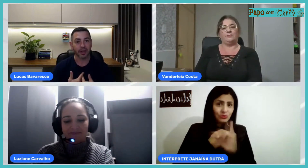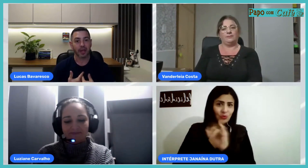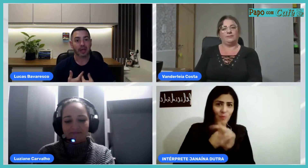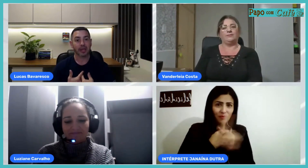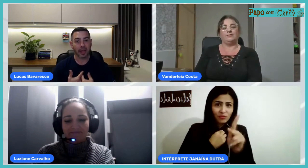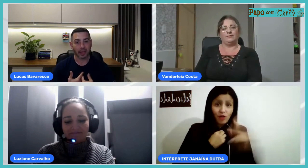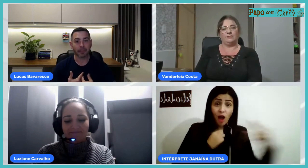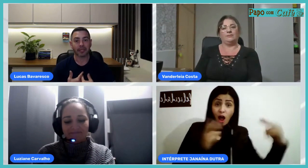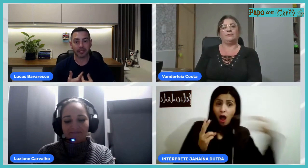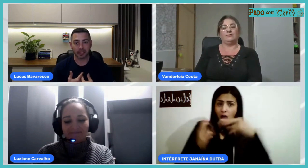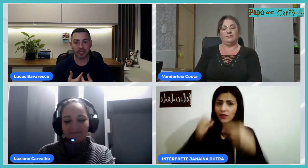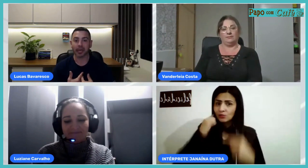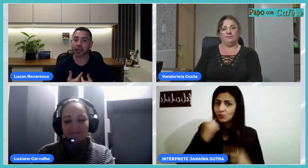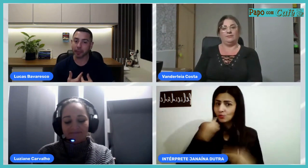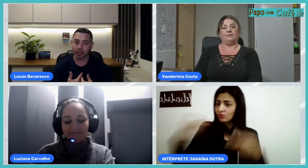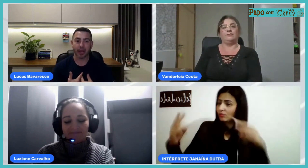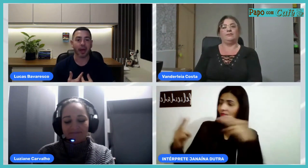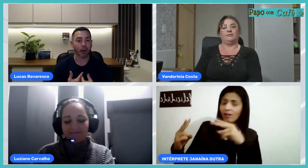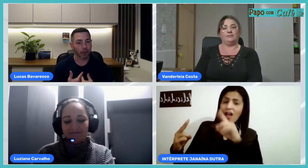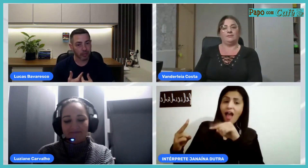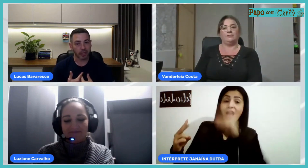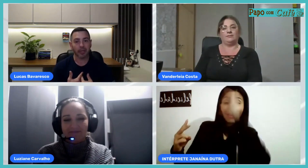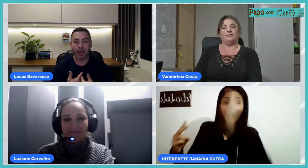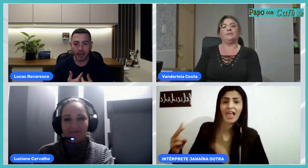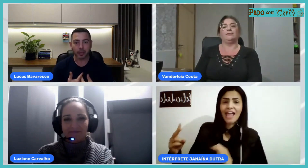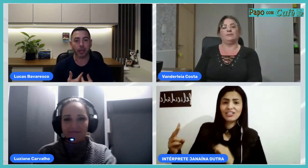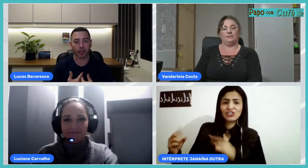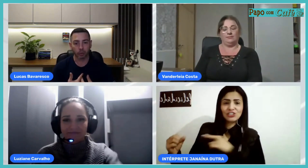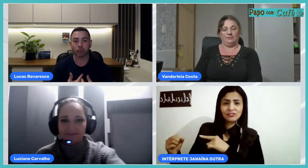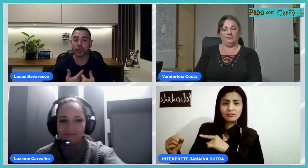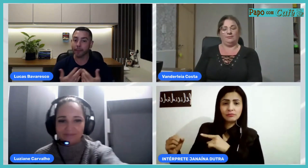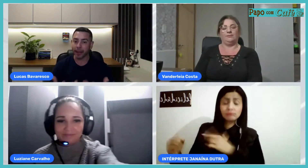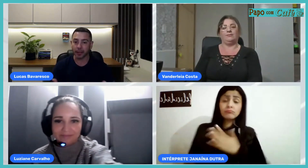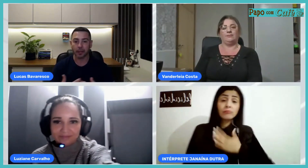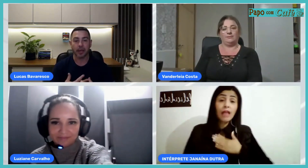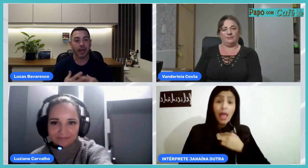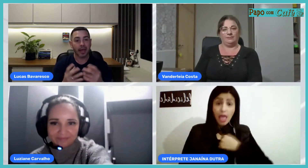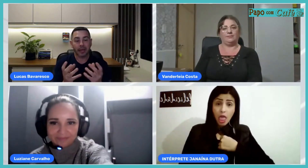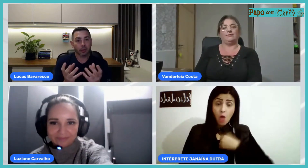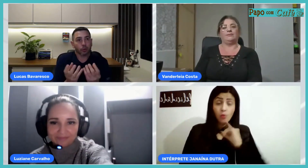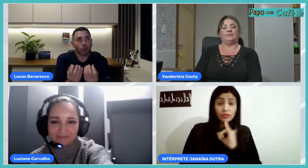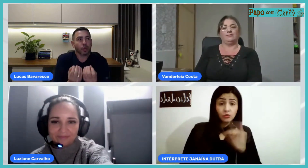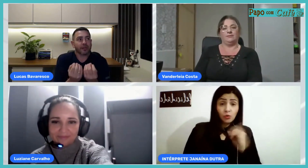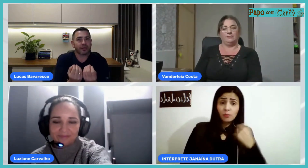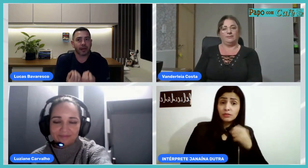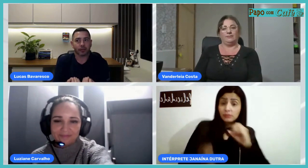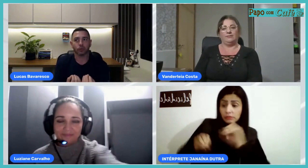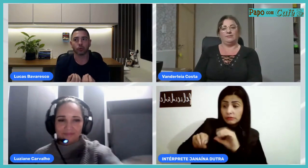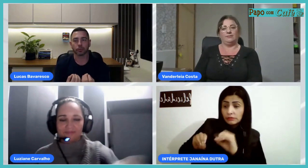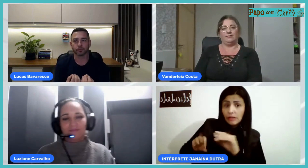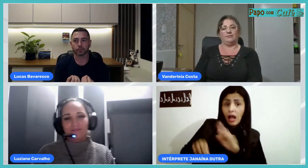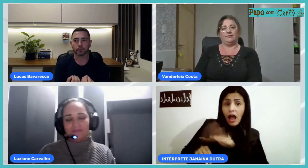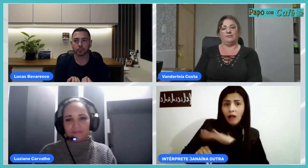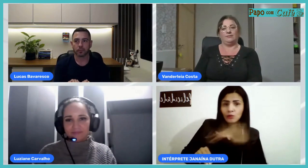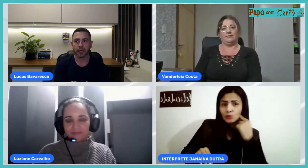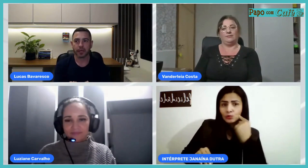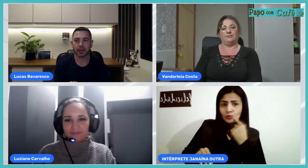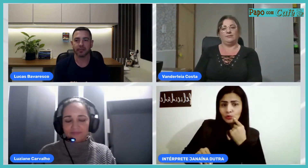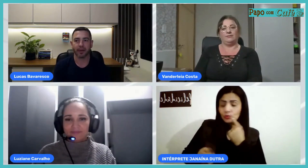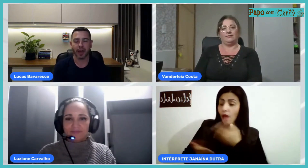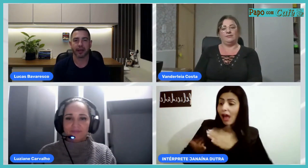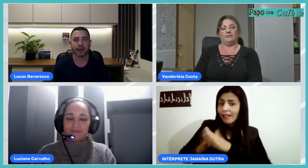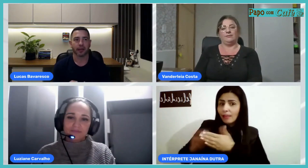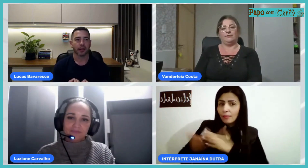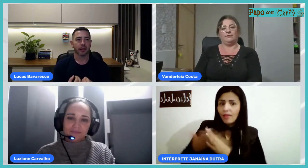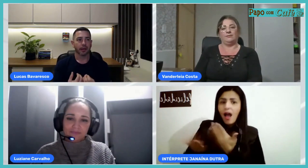cliente. E ele precisa adaptar a aula dele a este aluno também. Eu não estou dizendo que